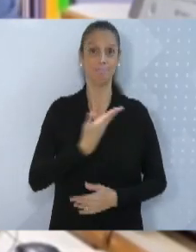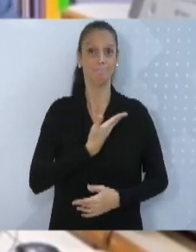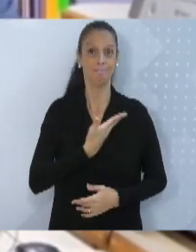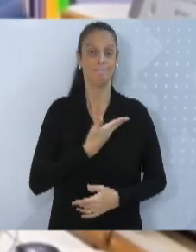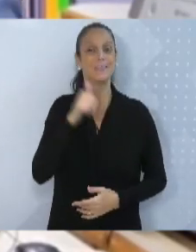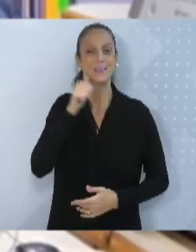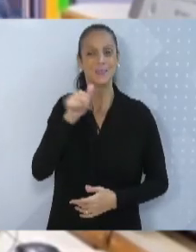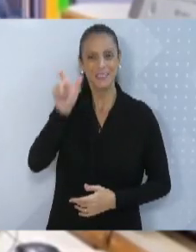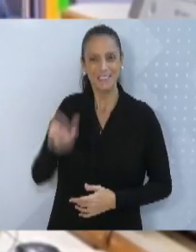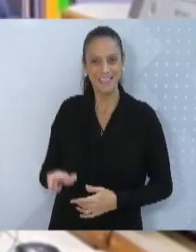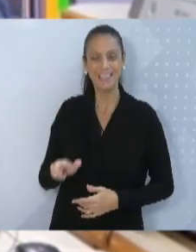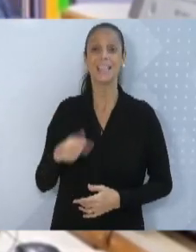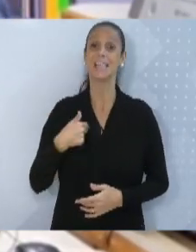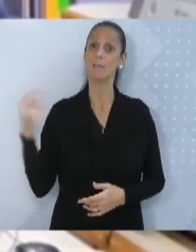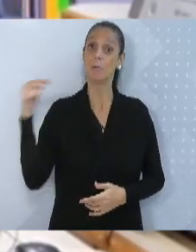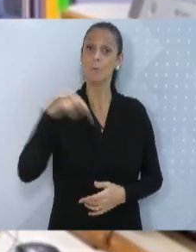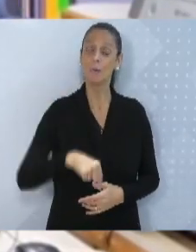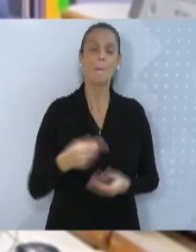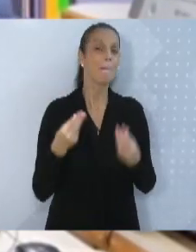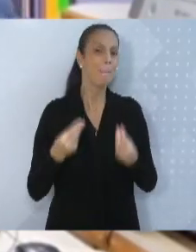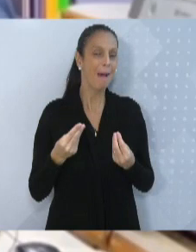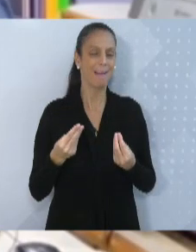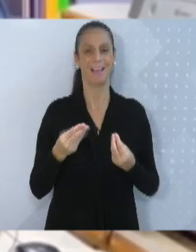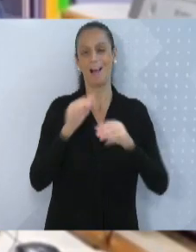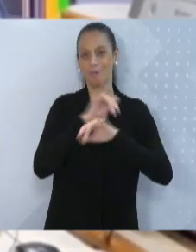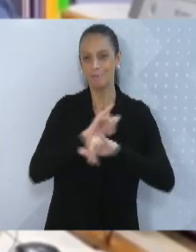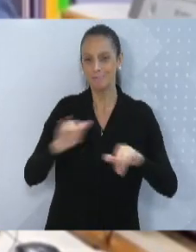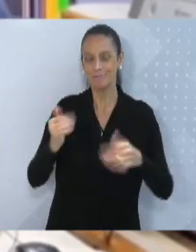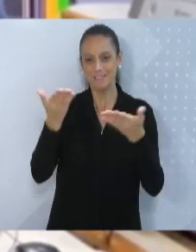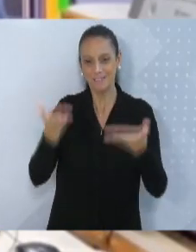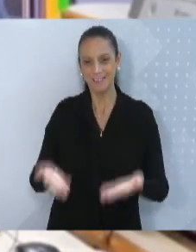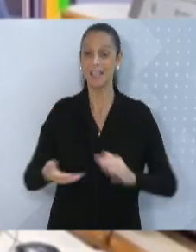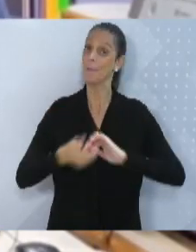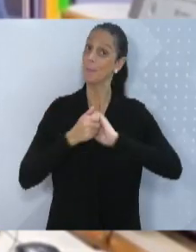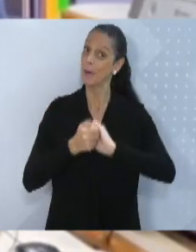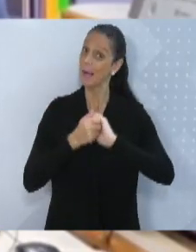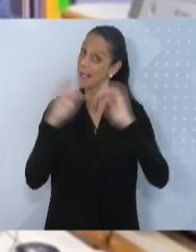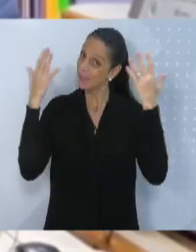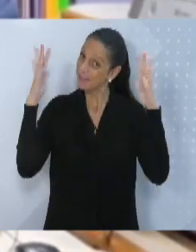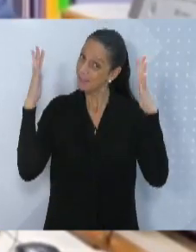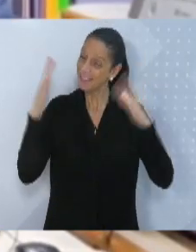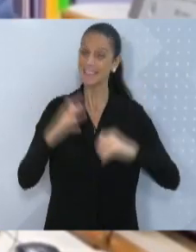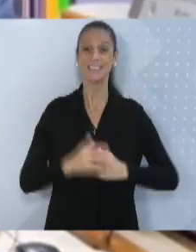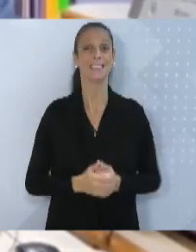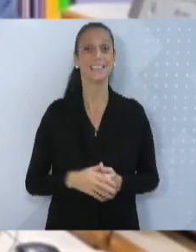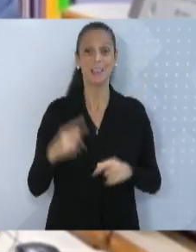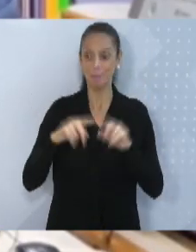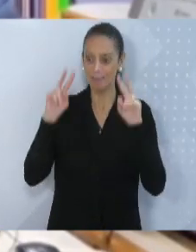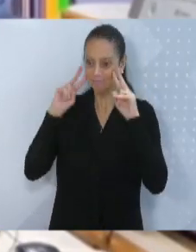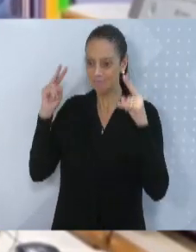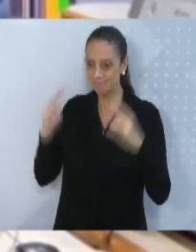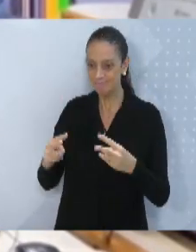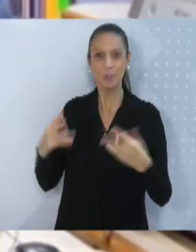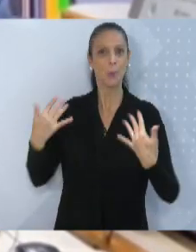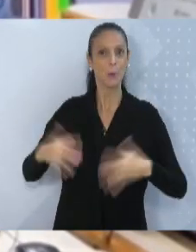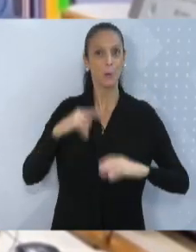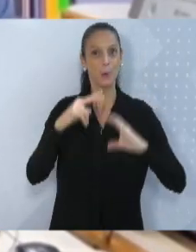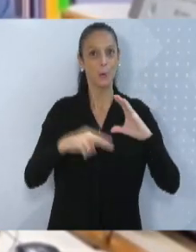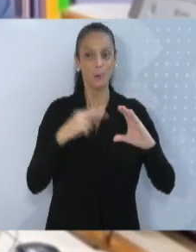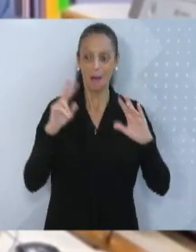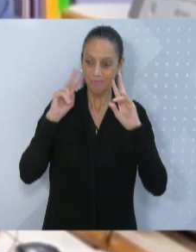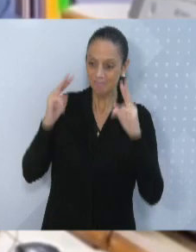da Tamara Caroline e estou aqui fazendo esse registro para parabenizá-la por este reconhecimento que o Parlamento